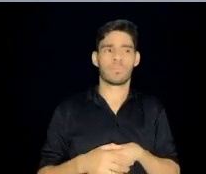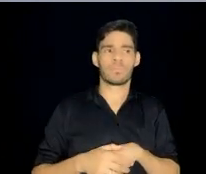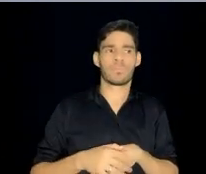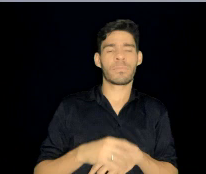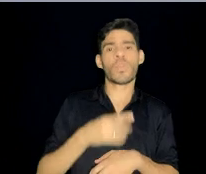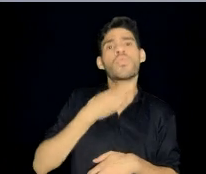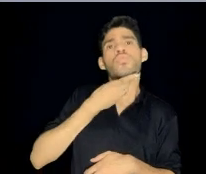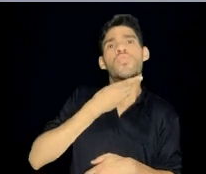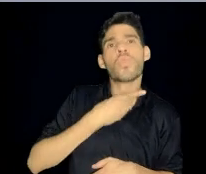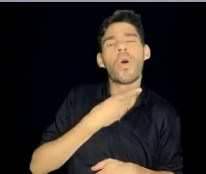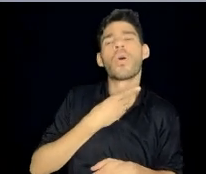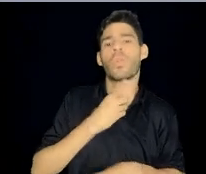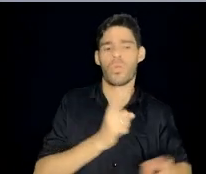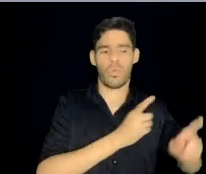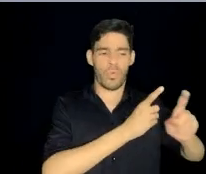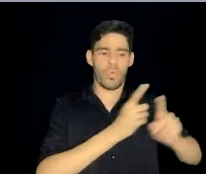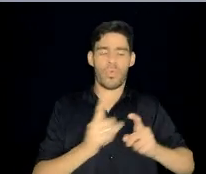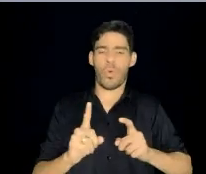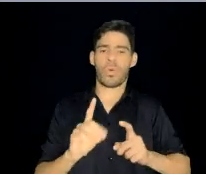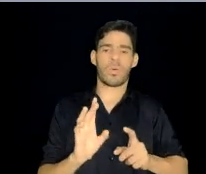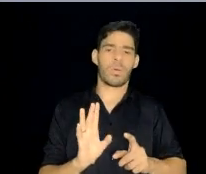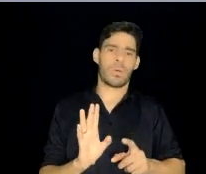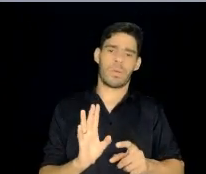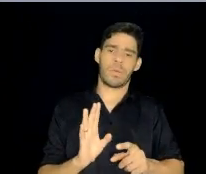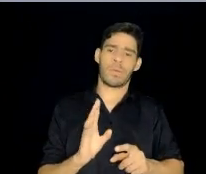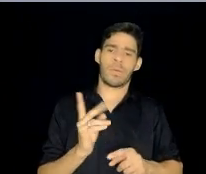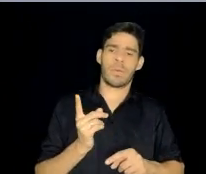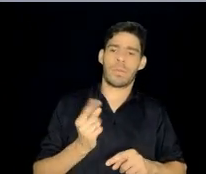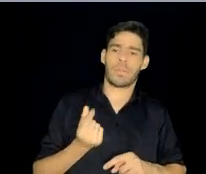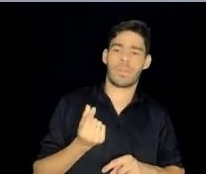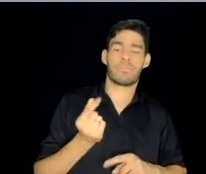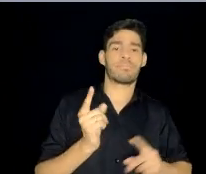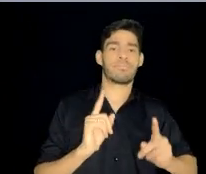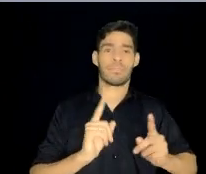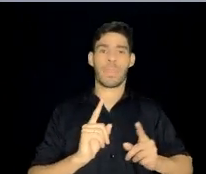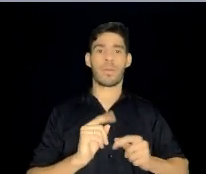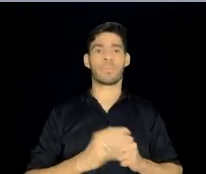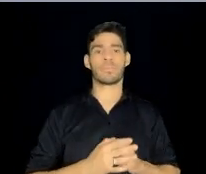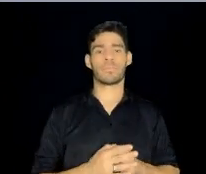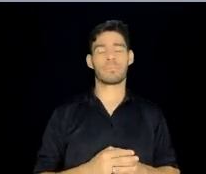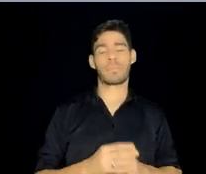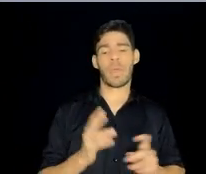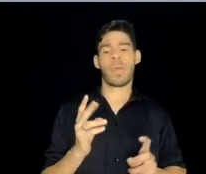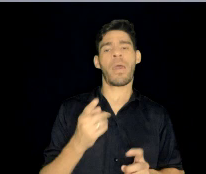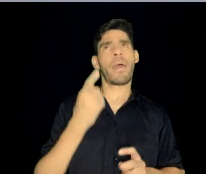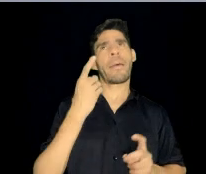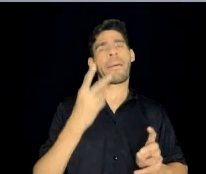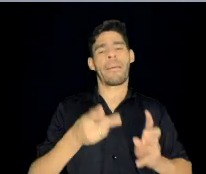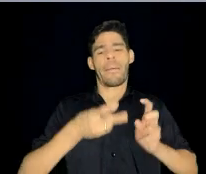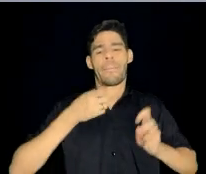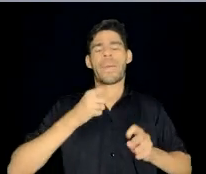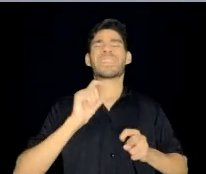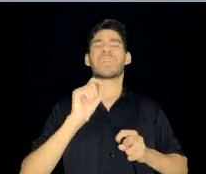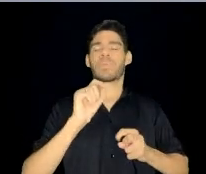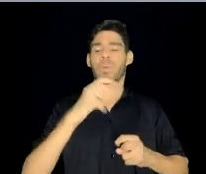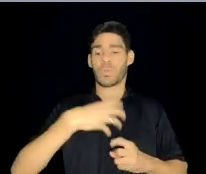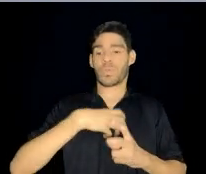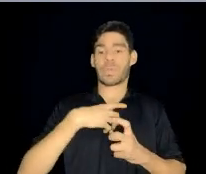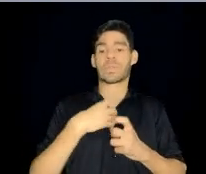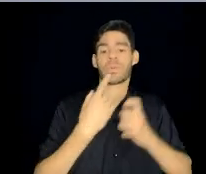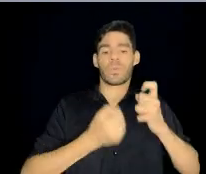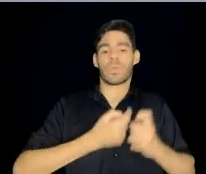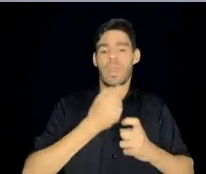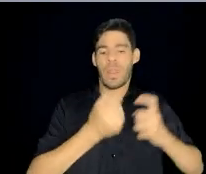estão em jogo, não há dolo de atentar contra a ordem tributária. Então, eu vejo aí como um